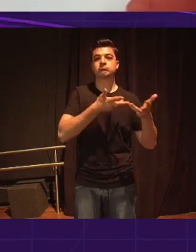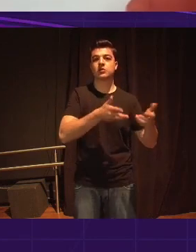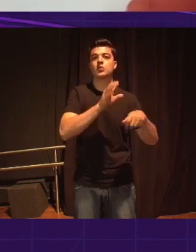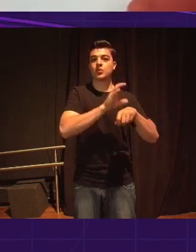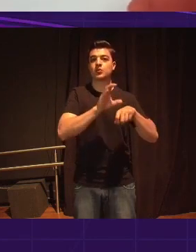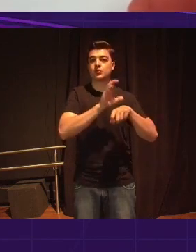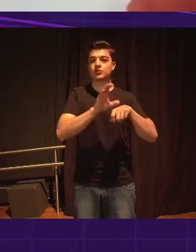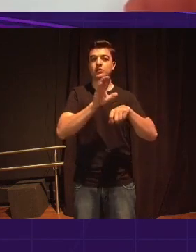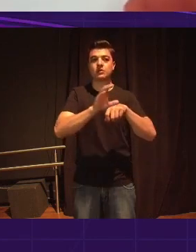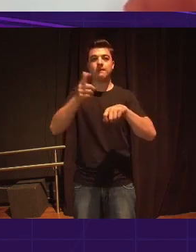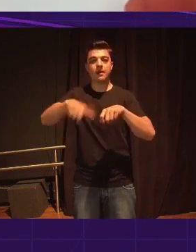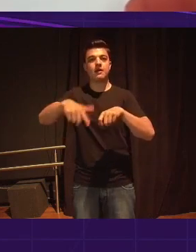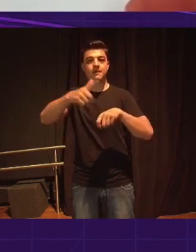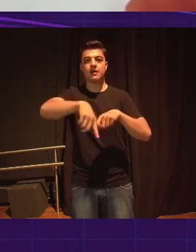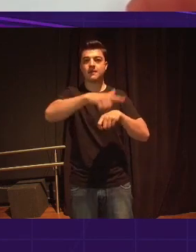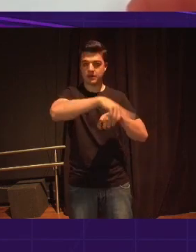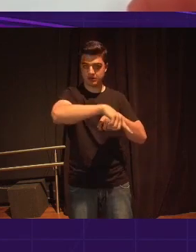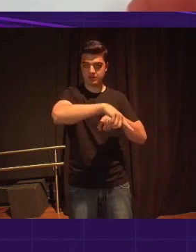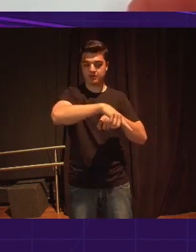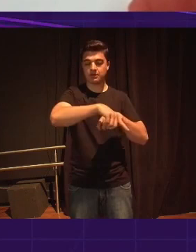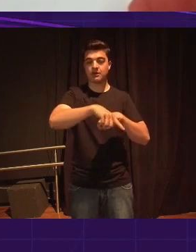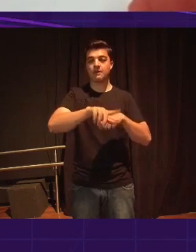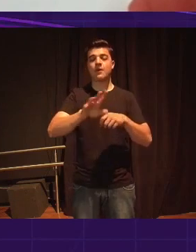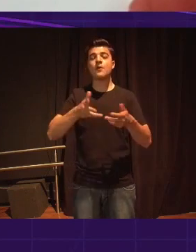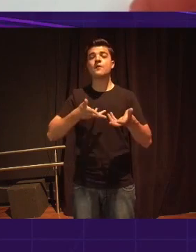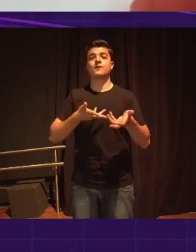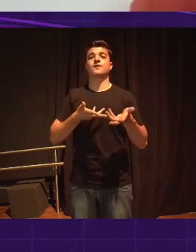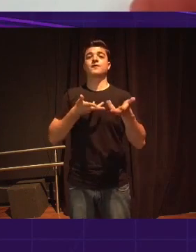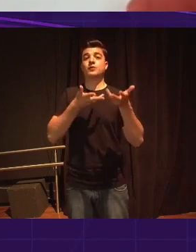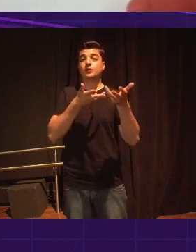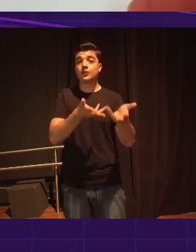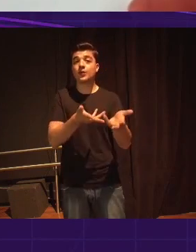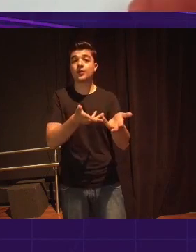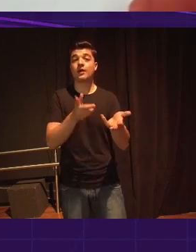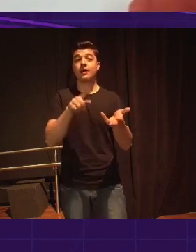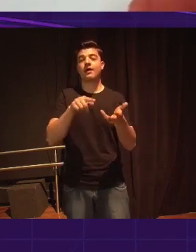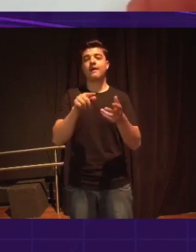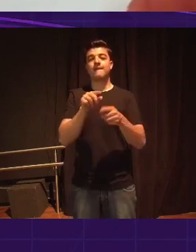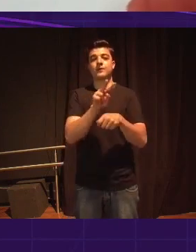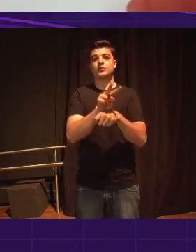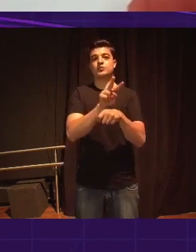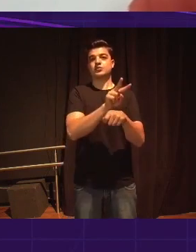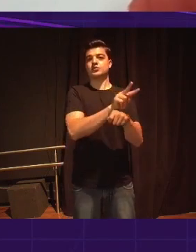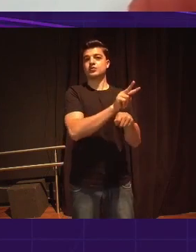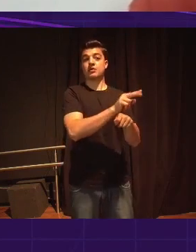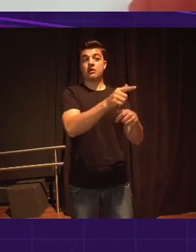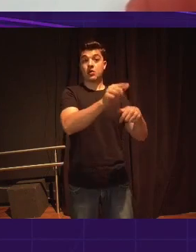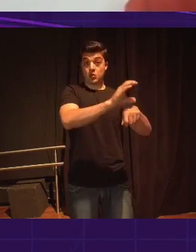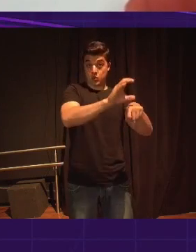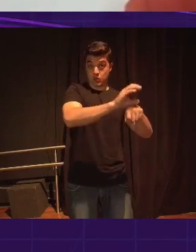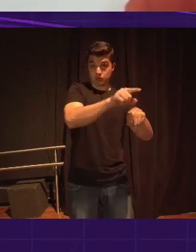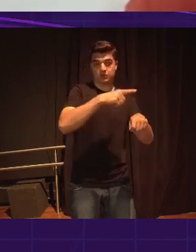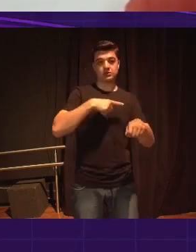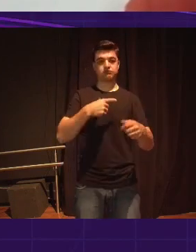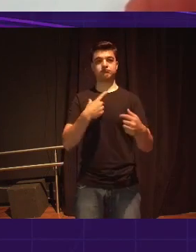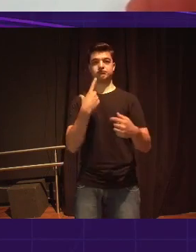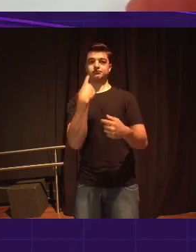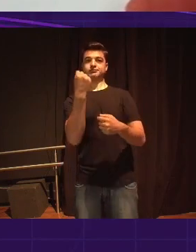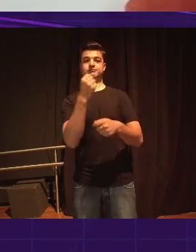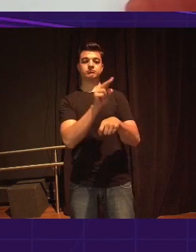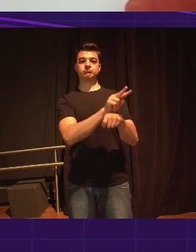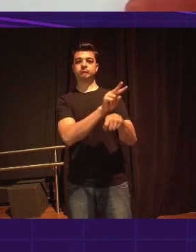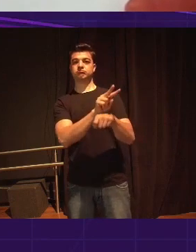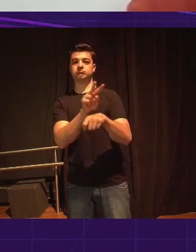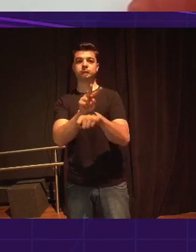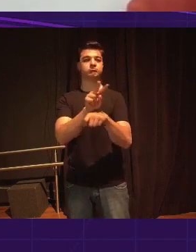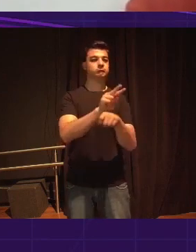eu fui convidada a ser uma monitora, né, a trabalhar nesse cursinho. E eu, na verdade,